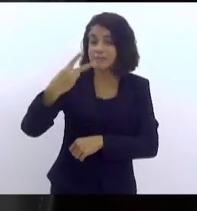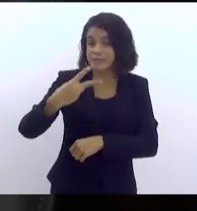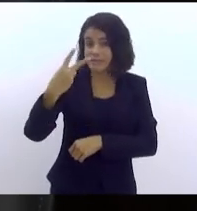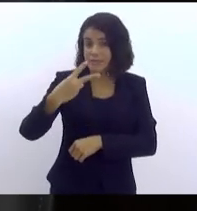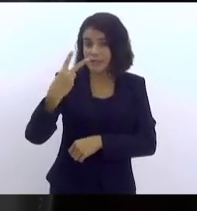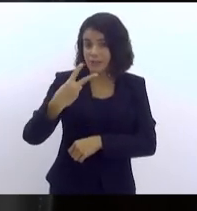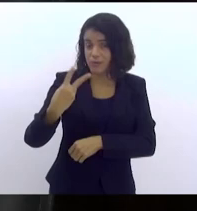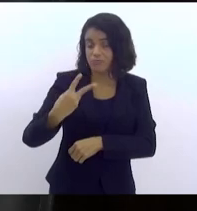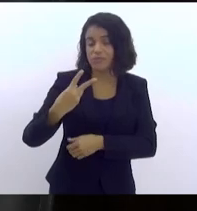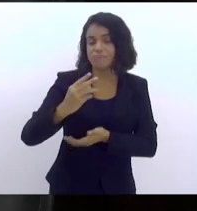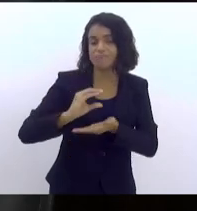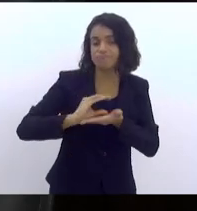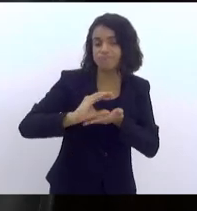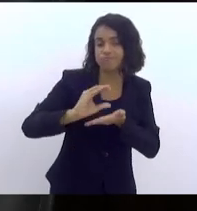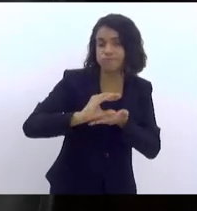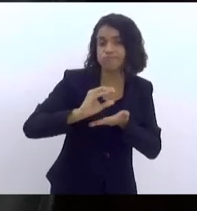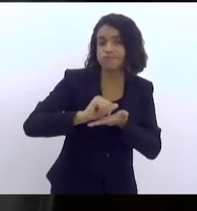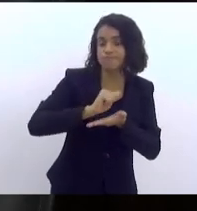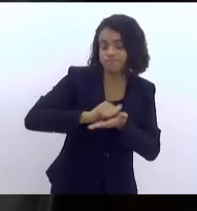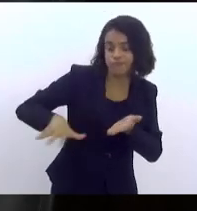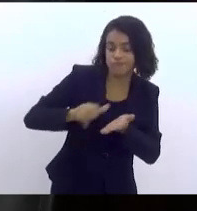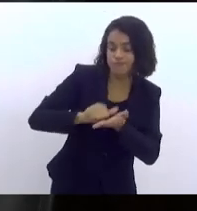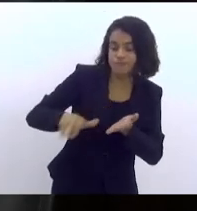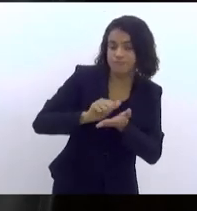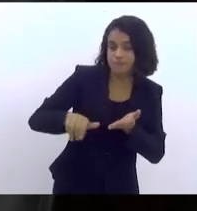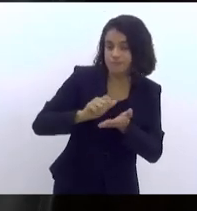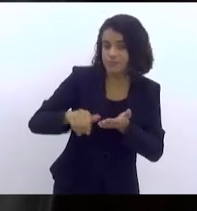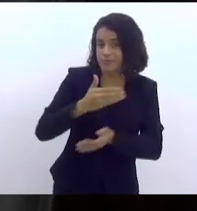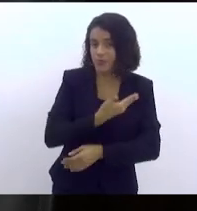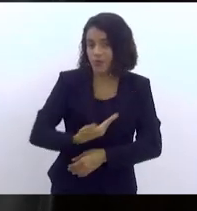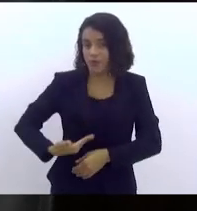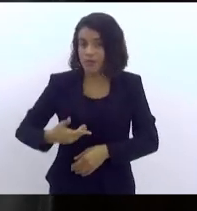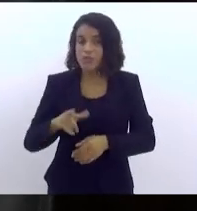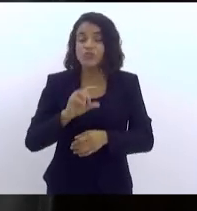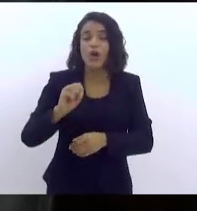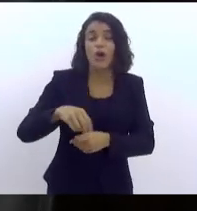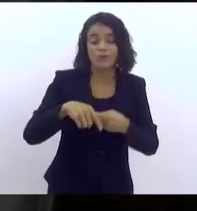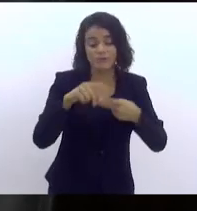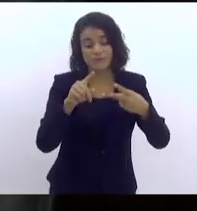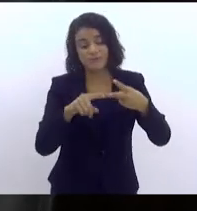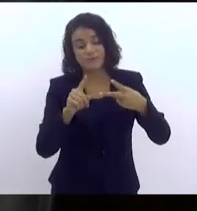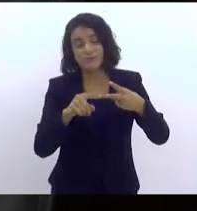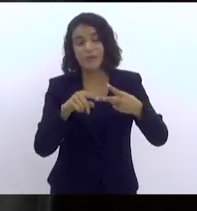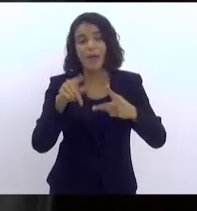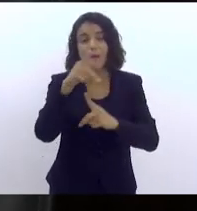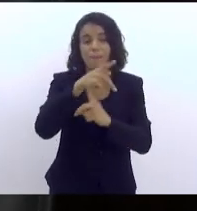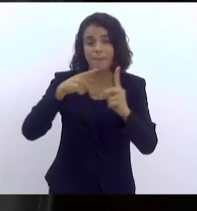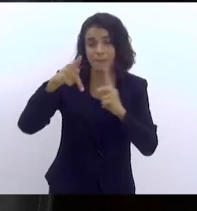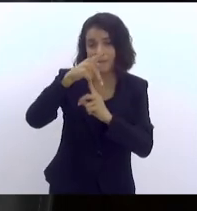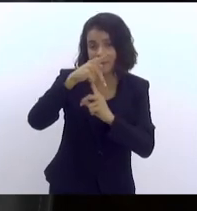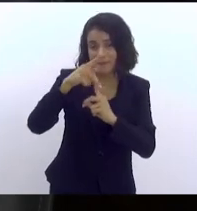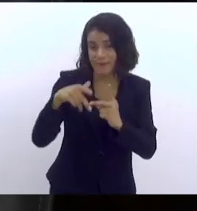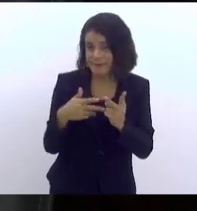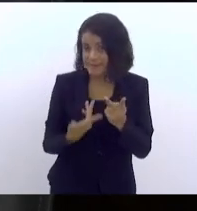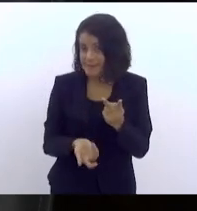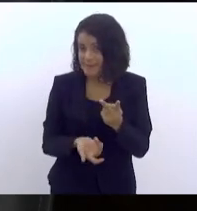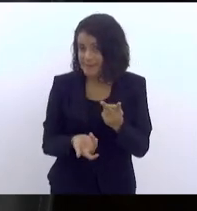cifra no ranking das despesas do governo ficando atrás apenas da Previdência Social